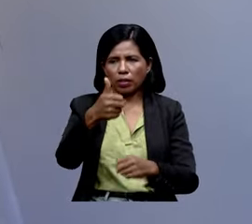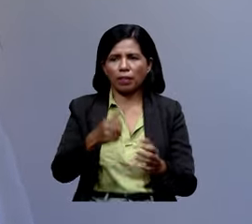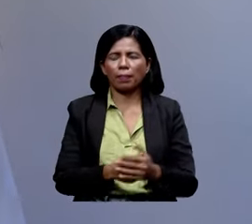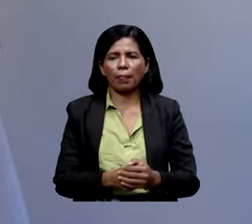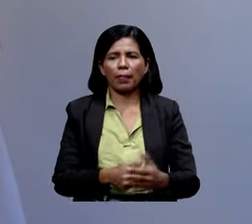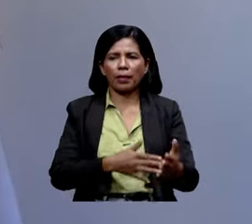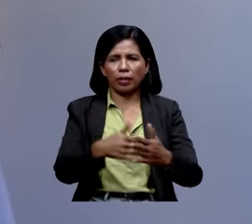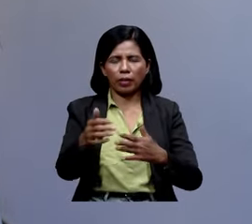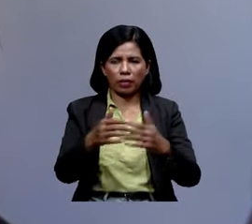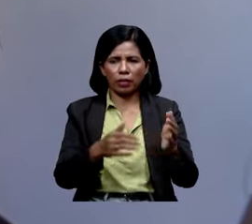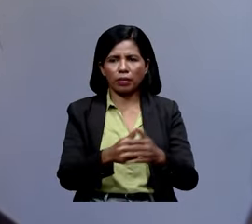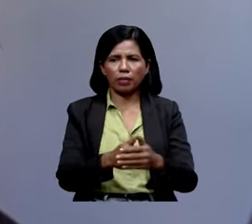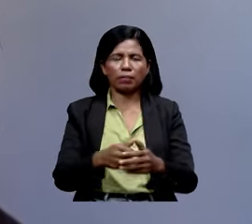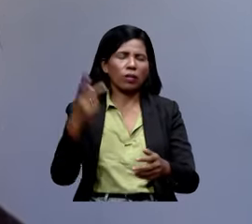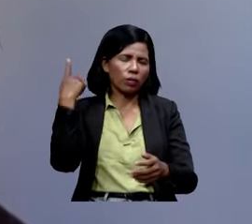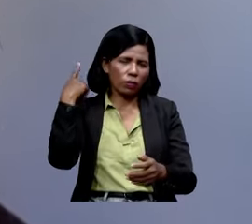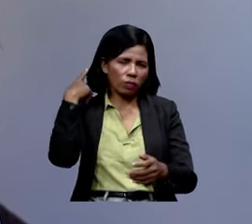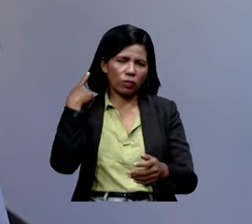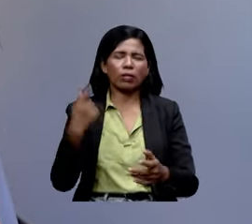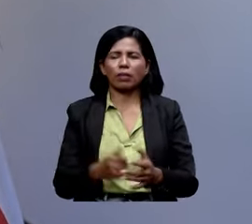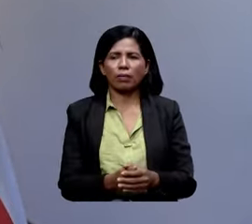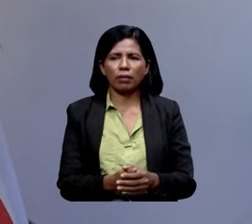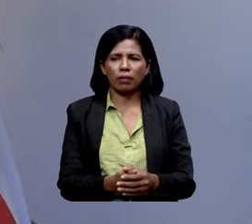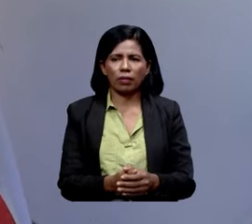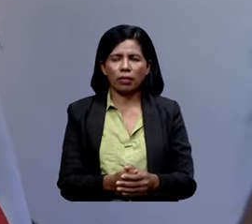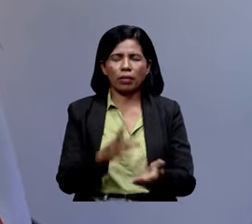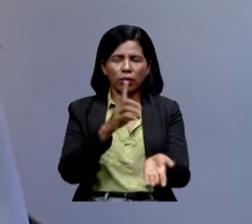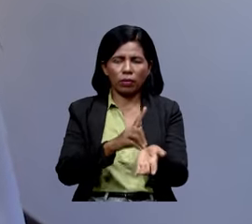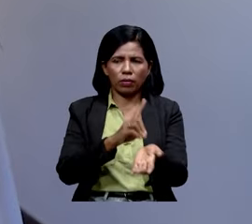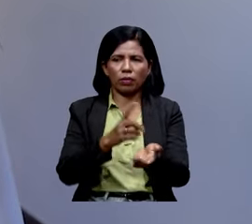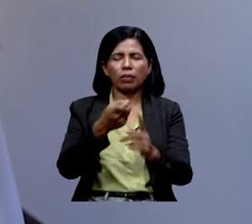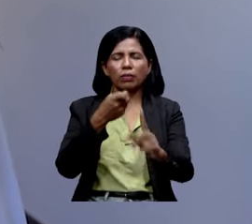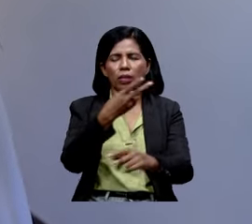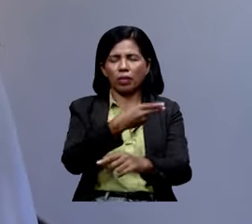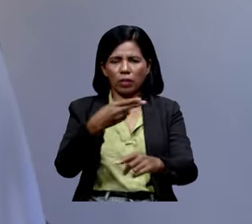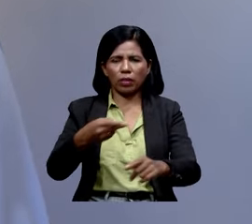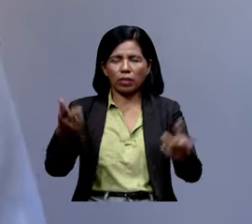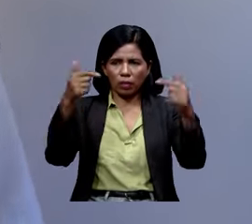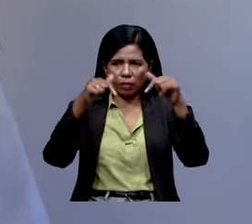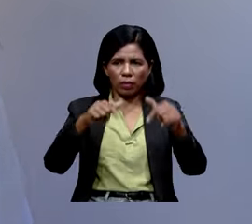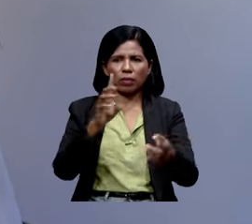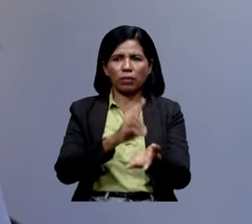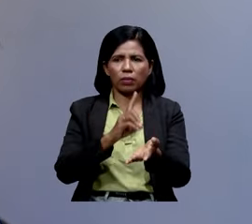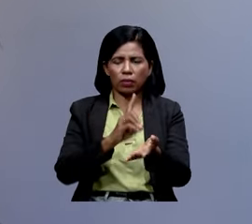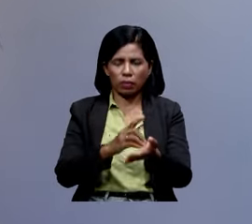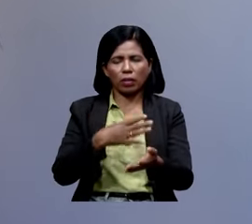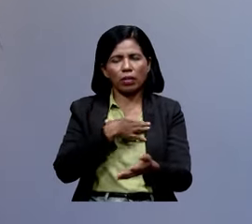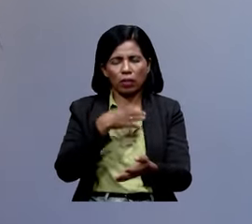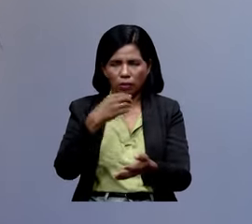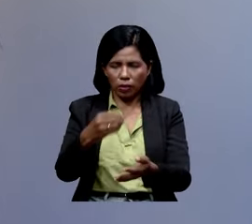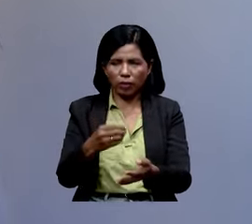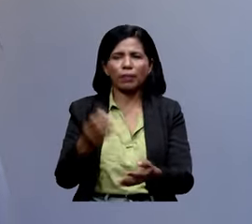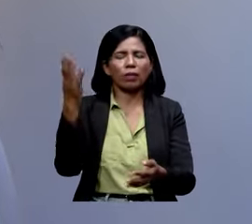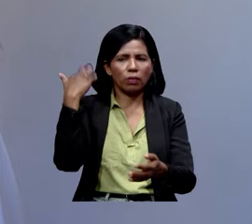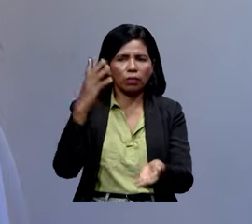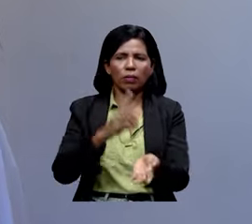Ruma, mas que vem, coto mora, não? Foi ainda dar um doutor, e da usina, né, de mai, doutor, ele que nia gosta, da mulo